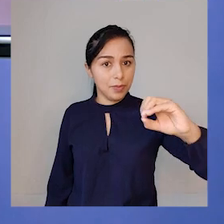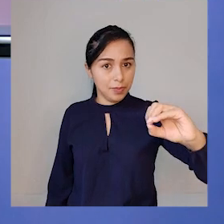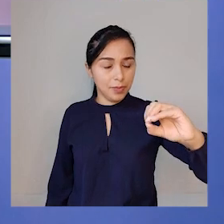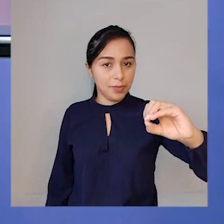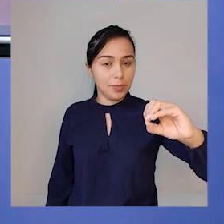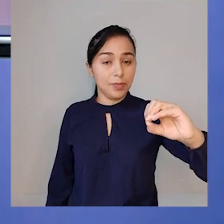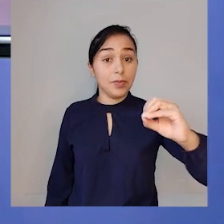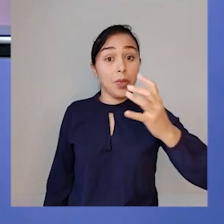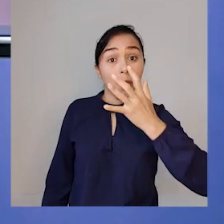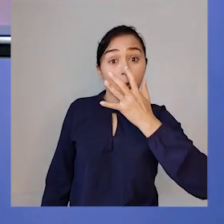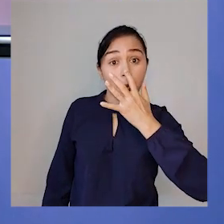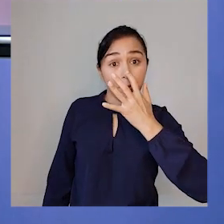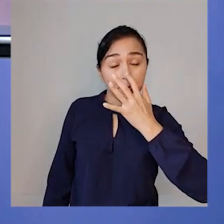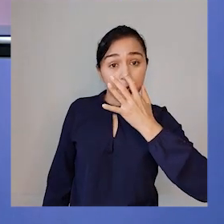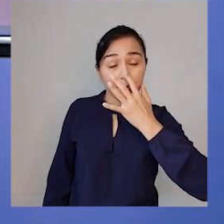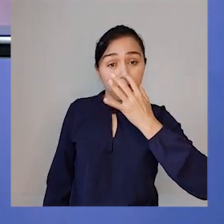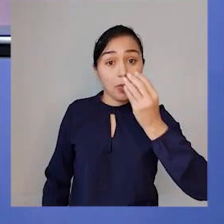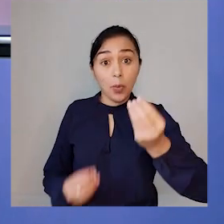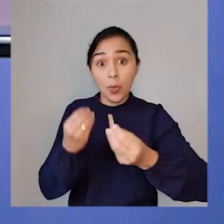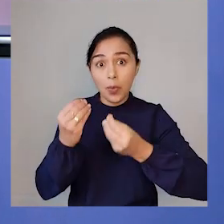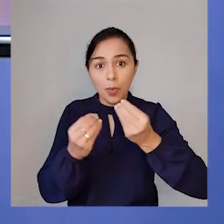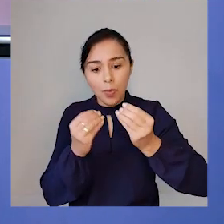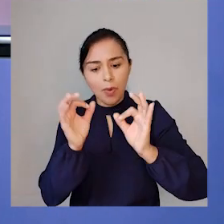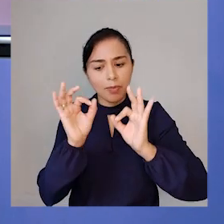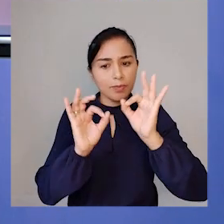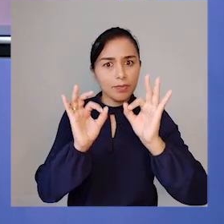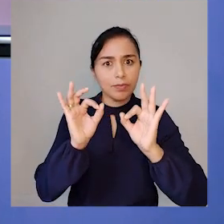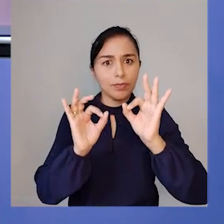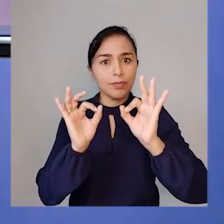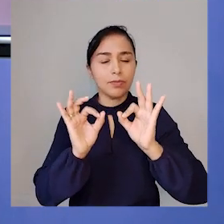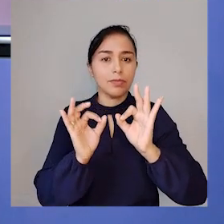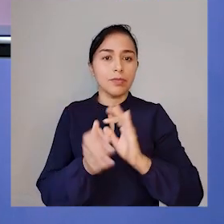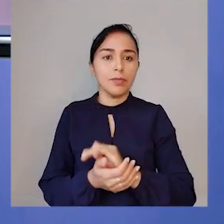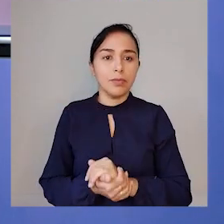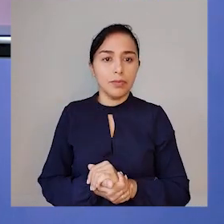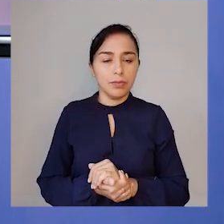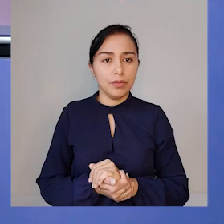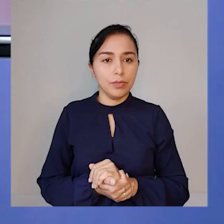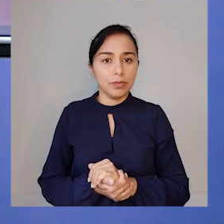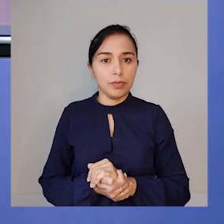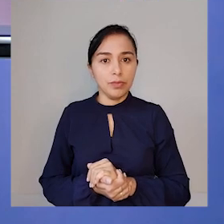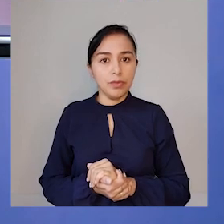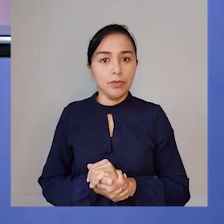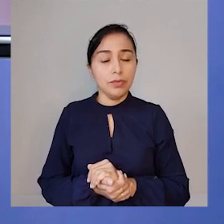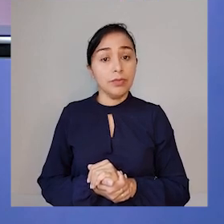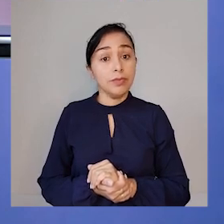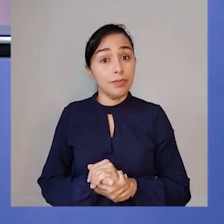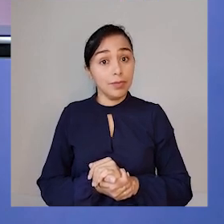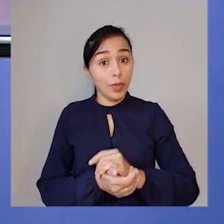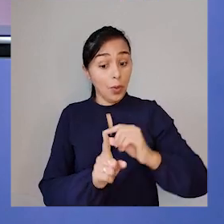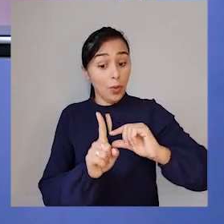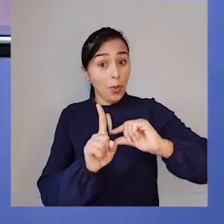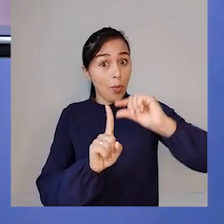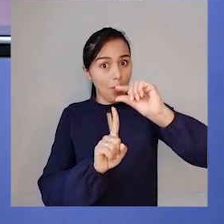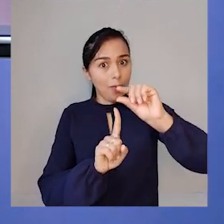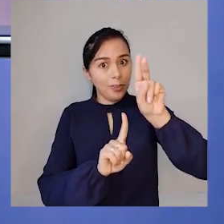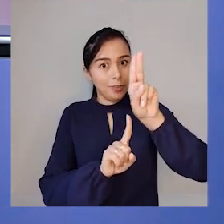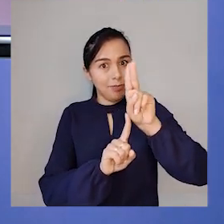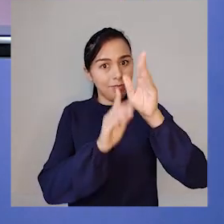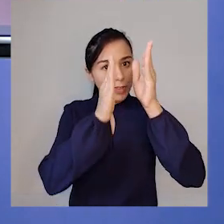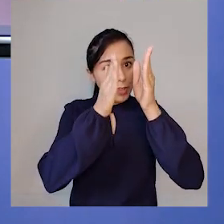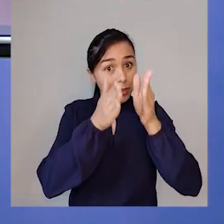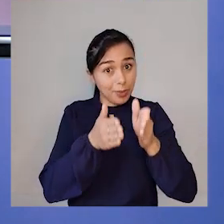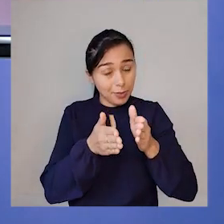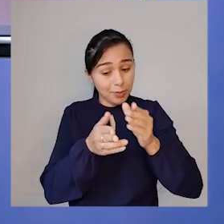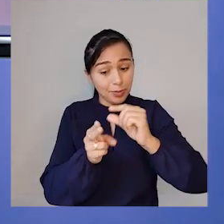2.420. Observem como eu fiz essa distribuição. Eu fui colocando unidade com unidade,